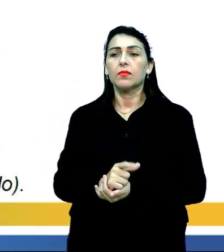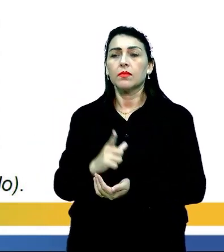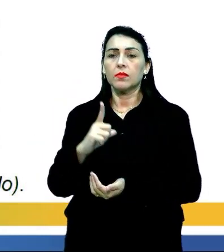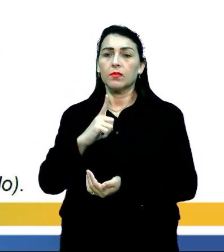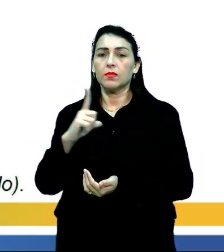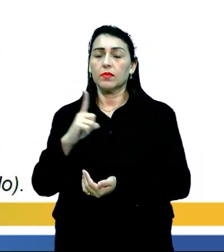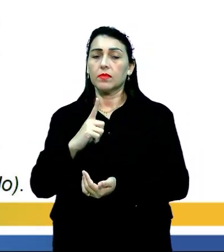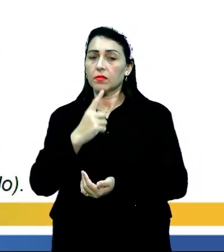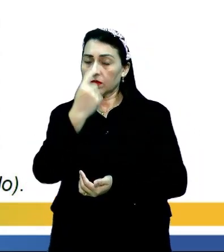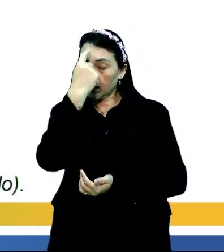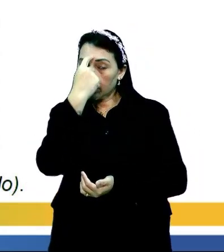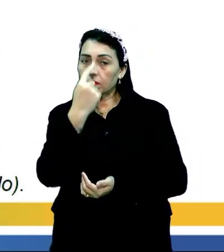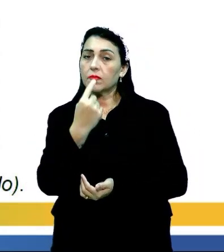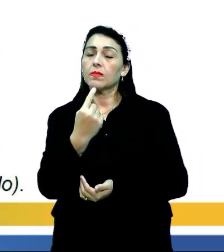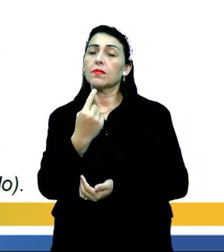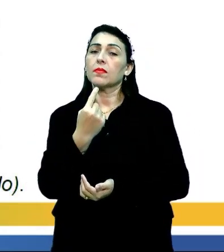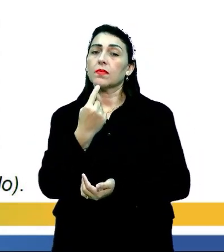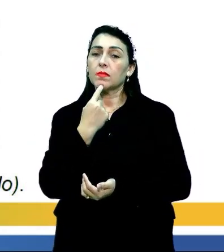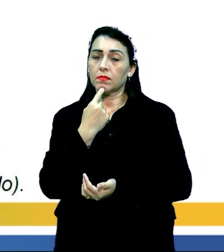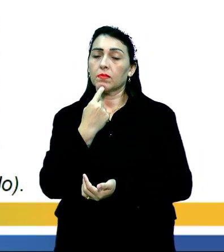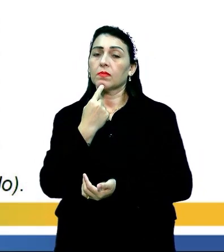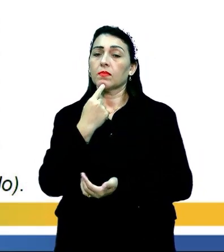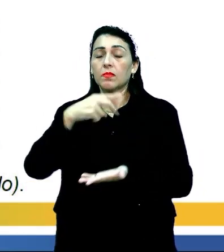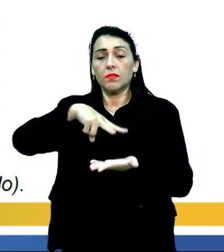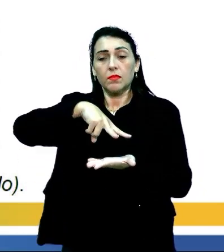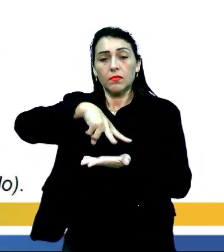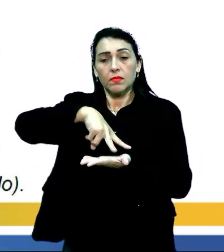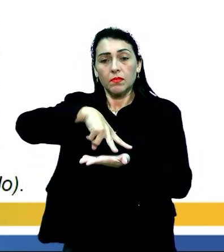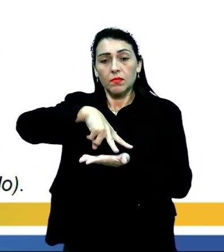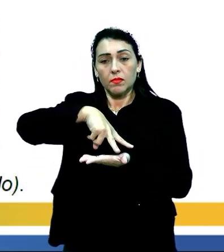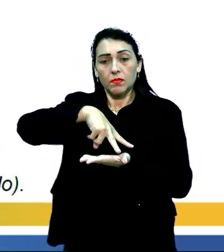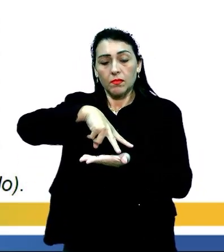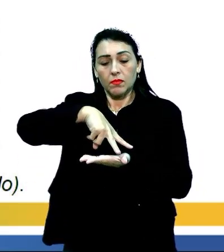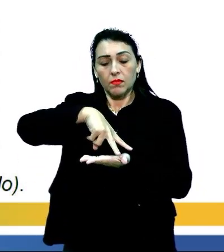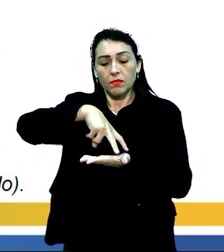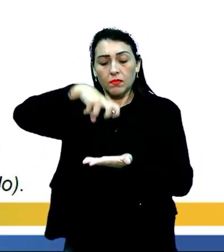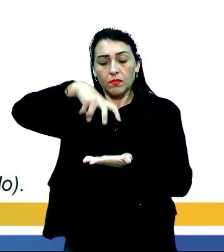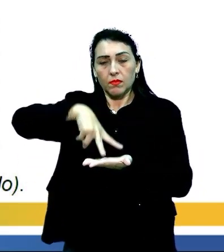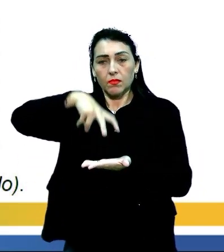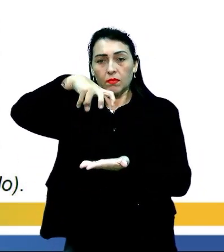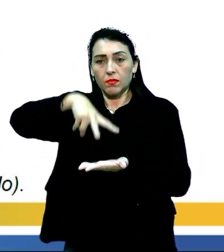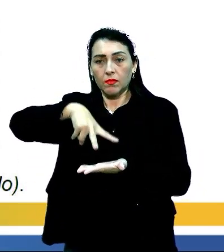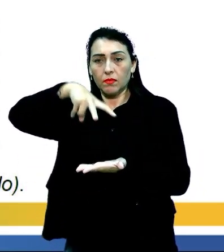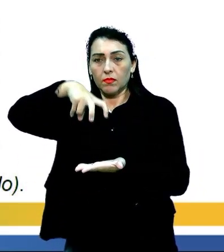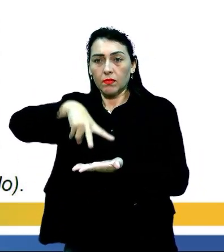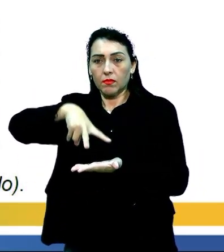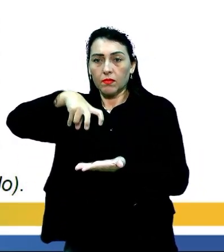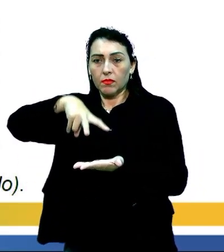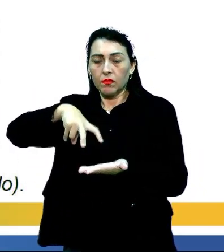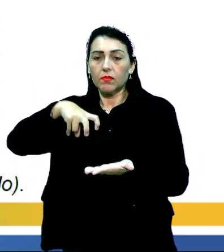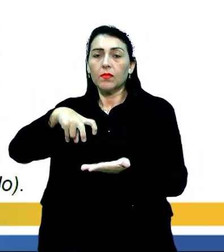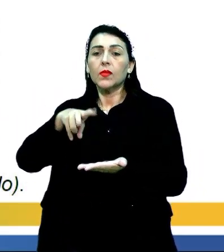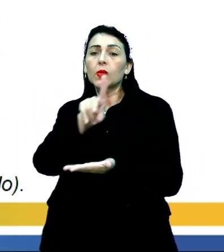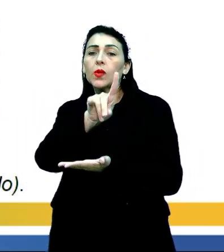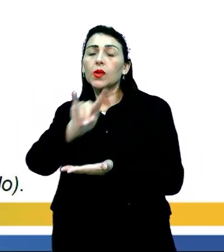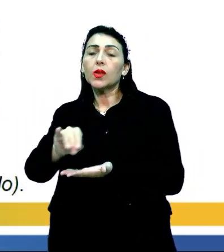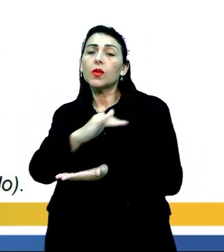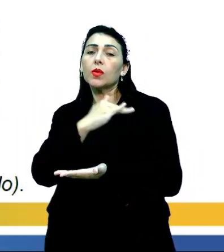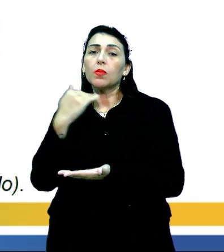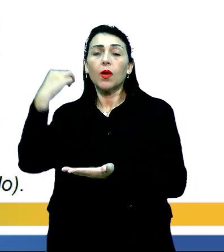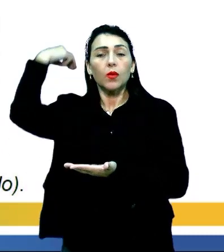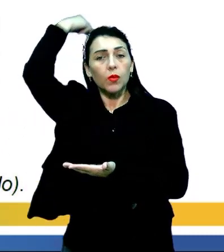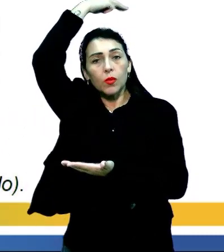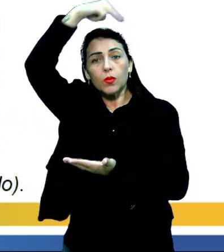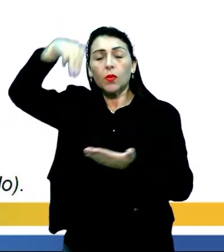a imagem né gravou o recurso não verbal e aí o título né ele Lia deles morreram em México